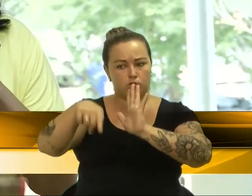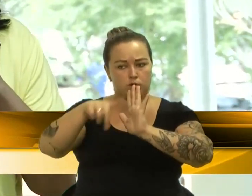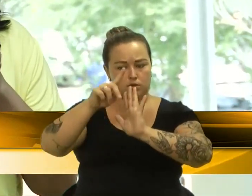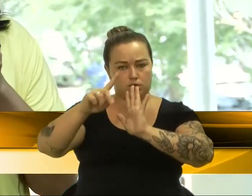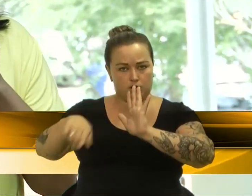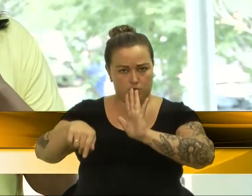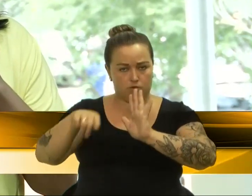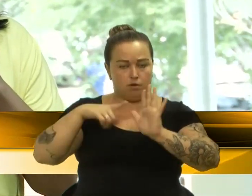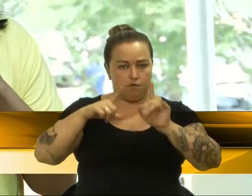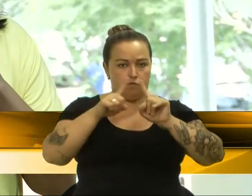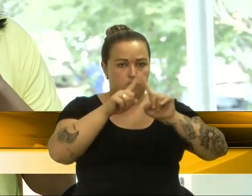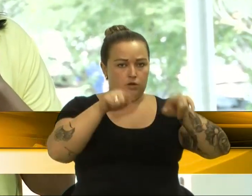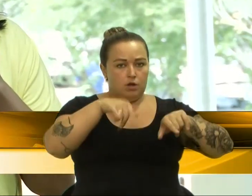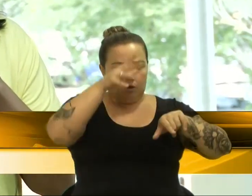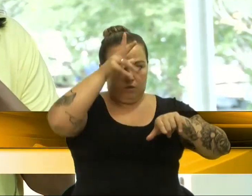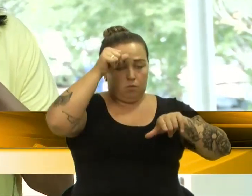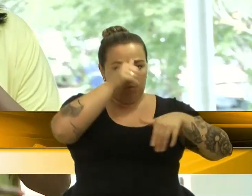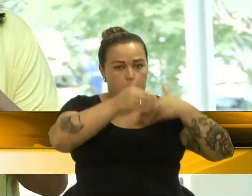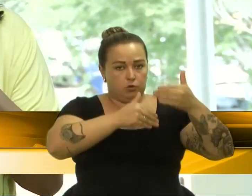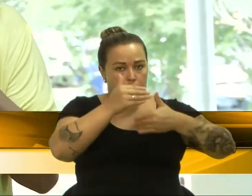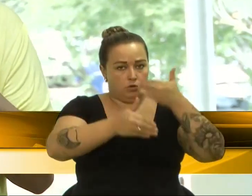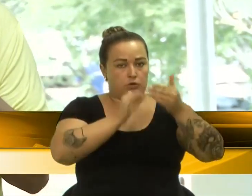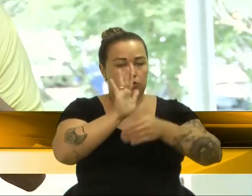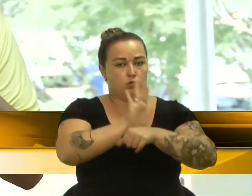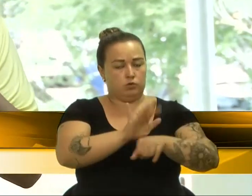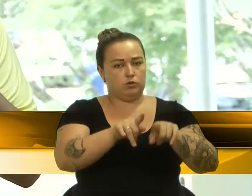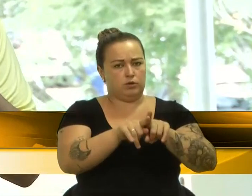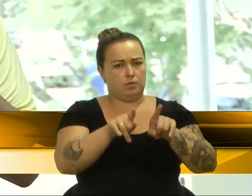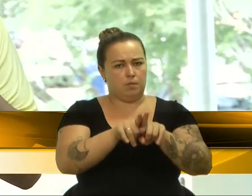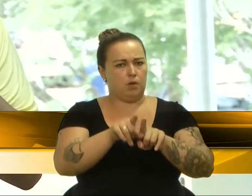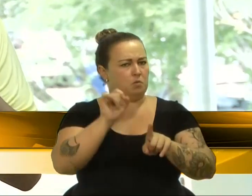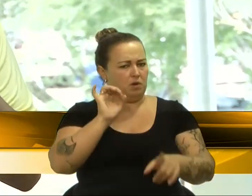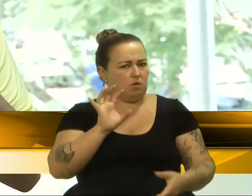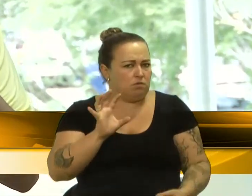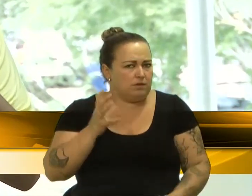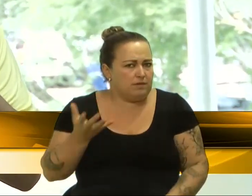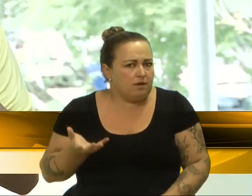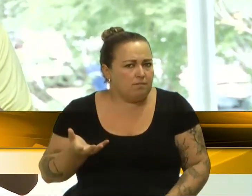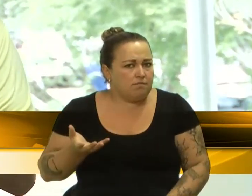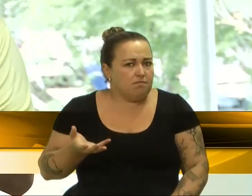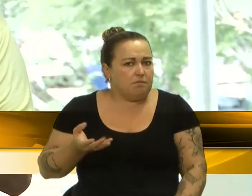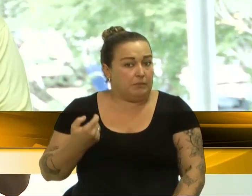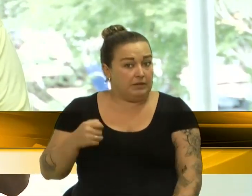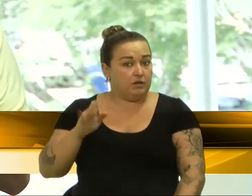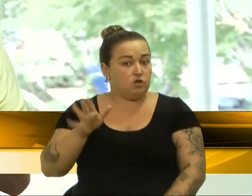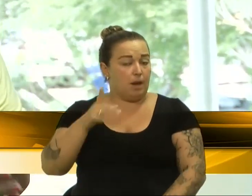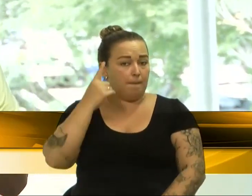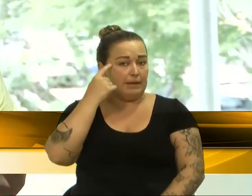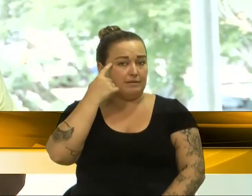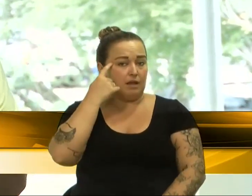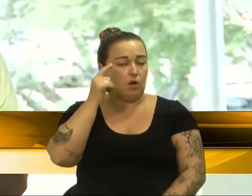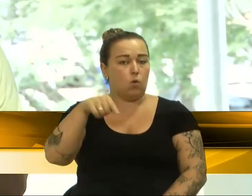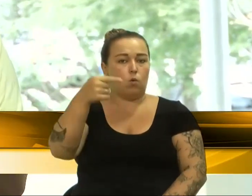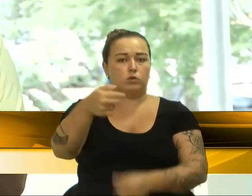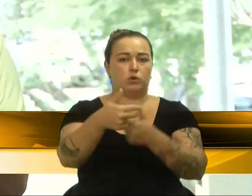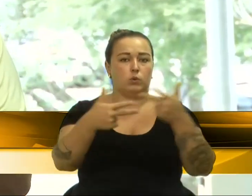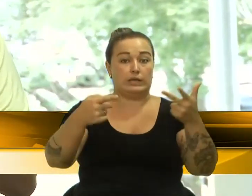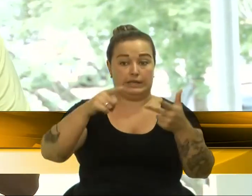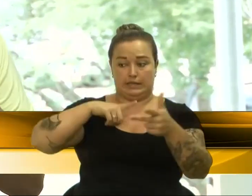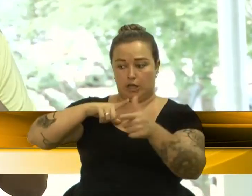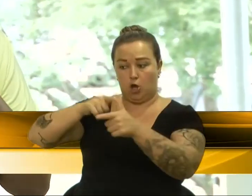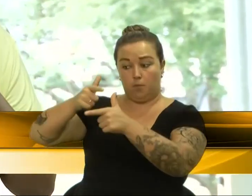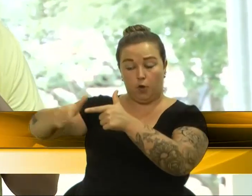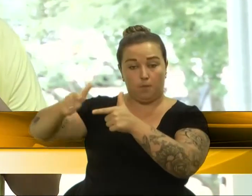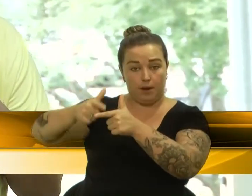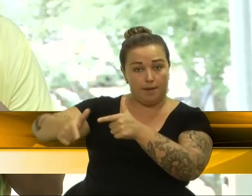nessa construção, aí alguma coisa já devia ter sido pensado. Se tem um problema, tem uma solução. A gente não